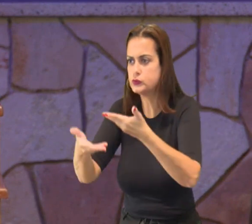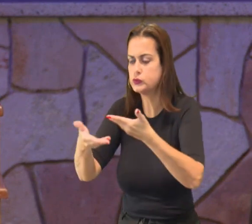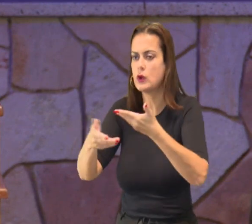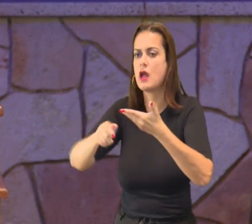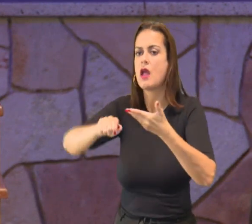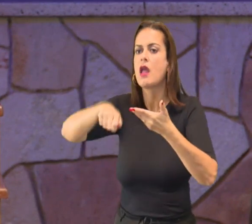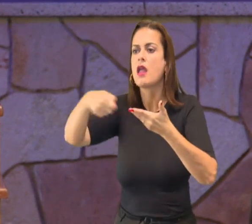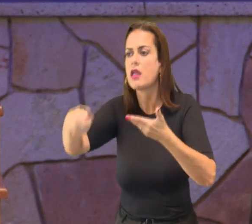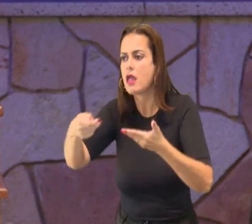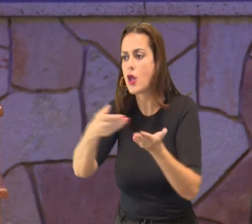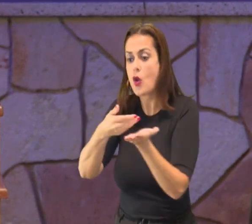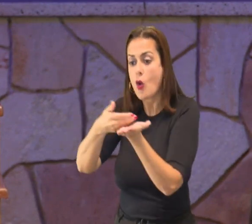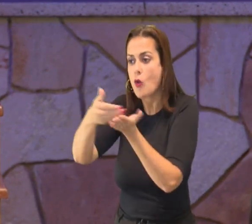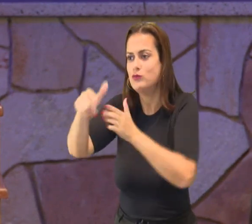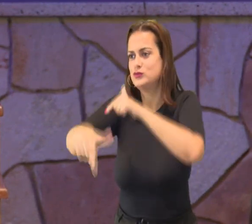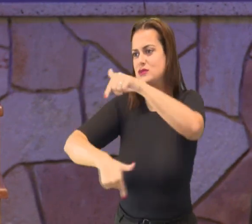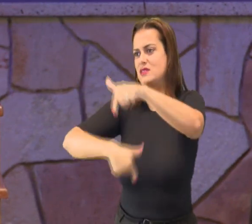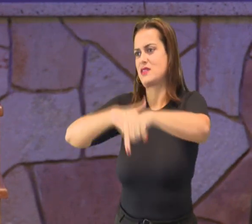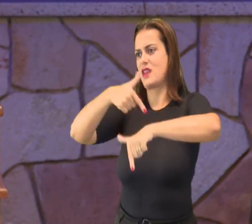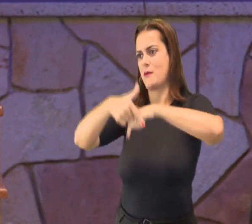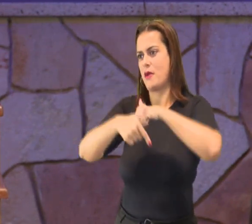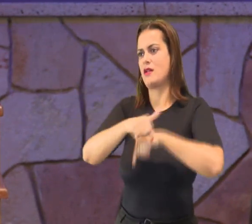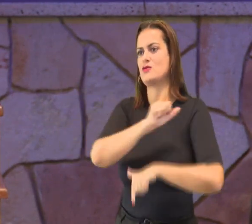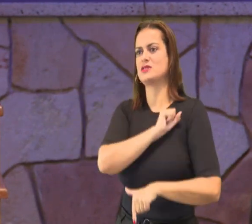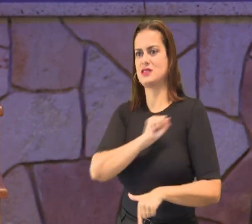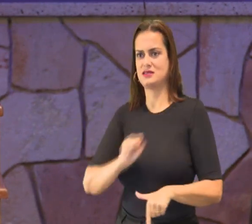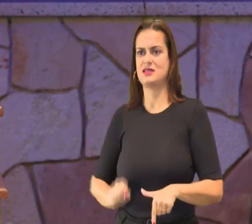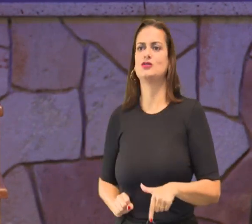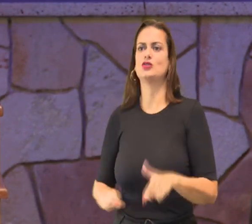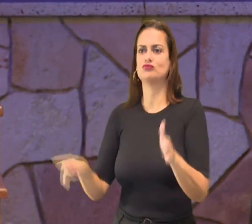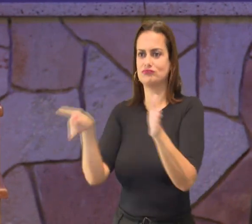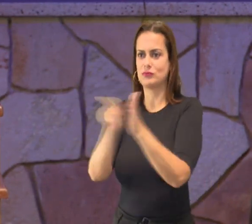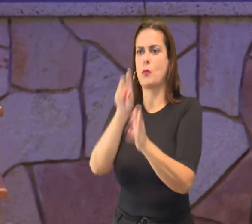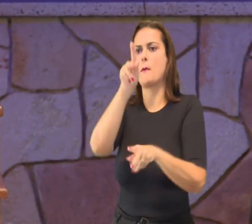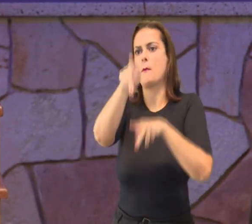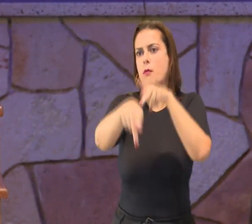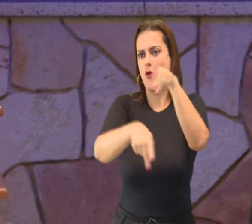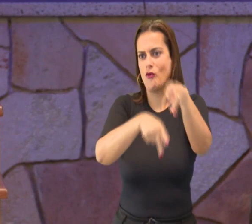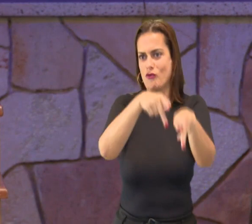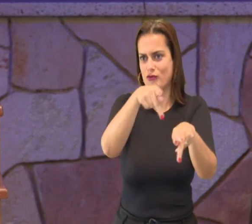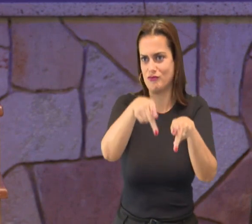dará início ao trabalho sacerdotal para o povo.